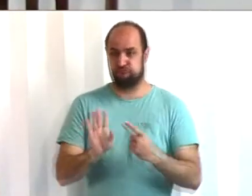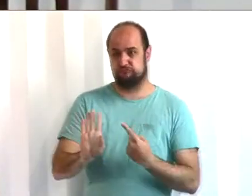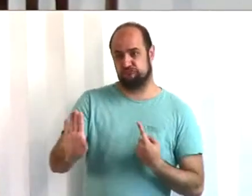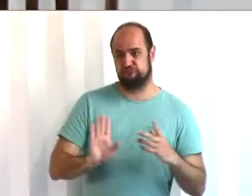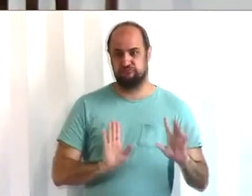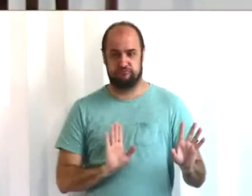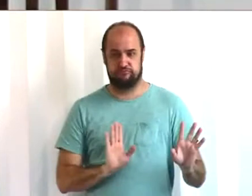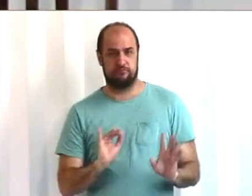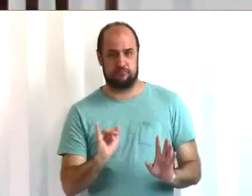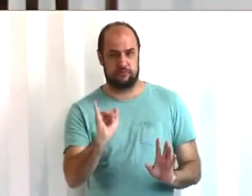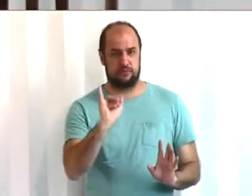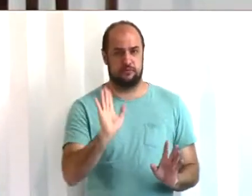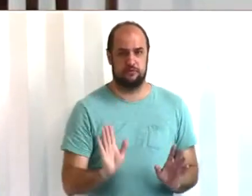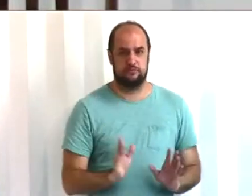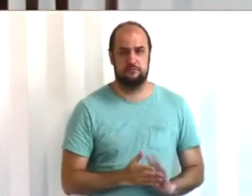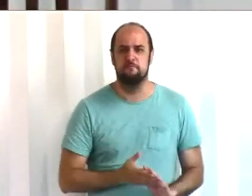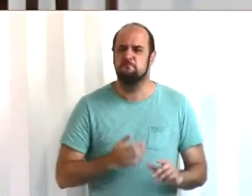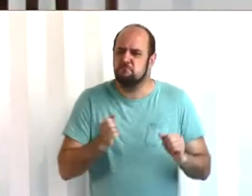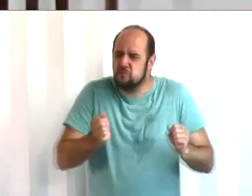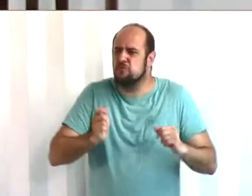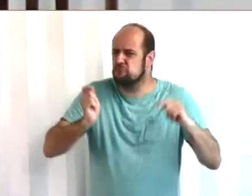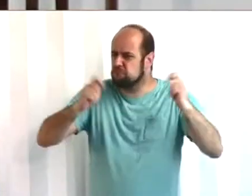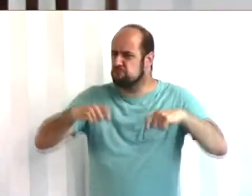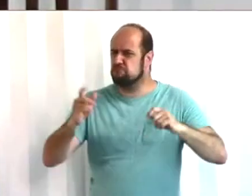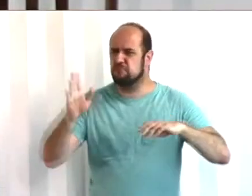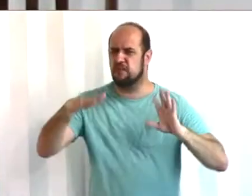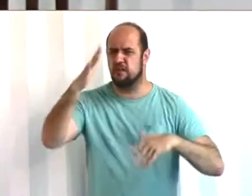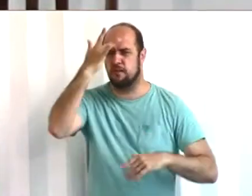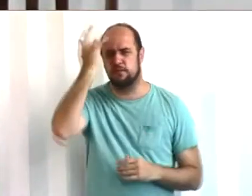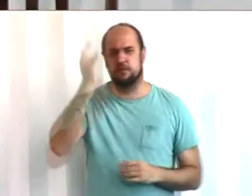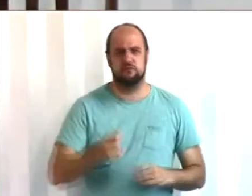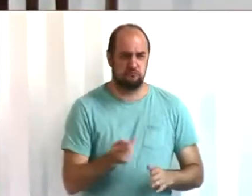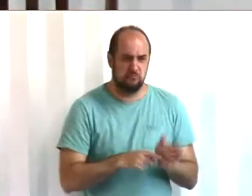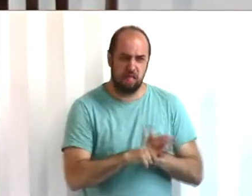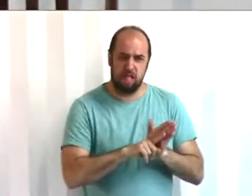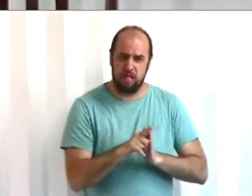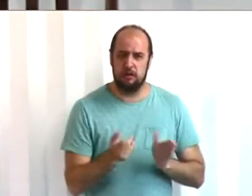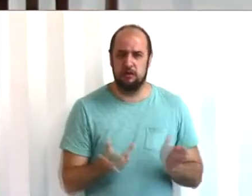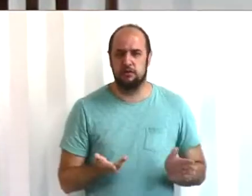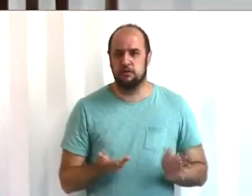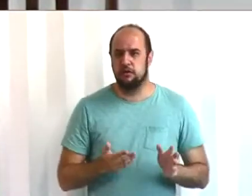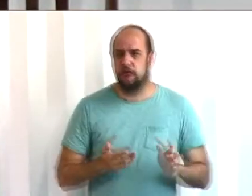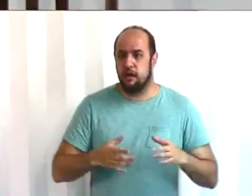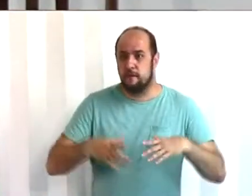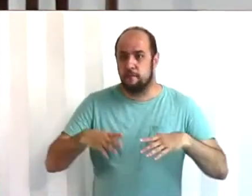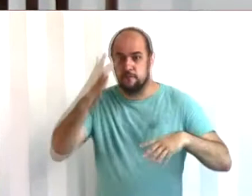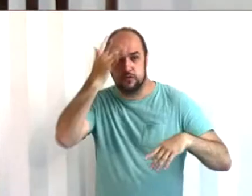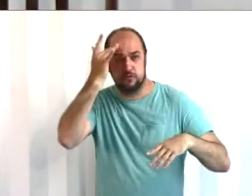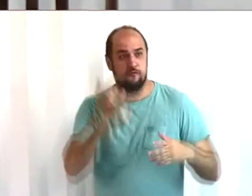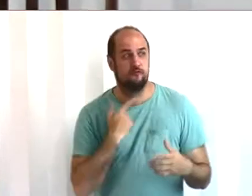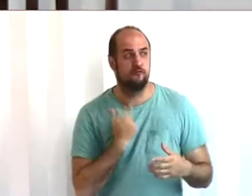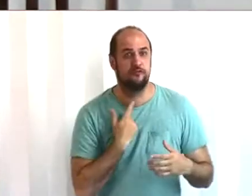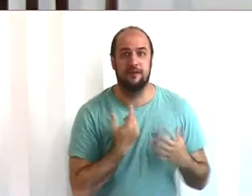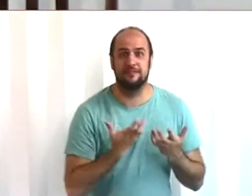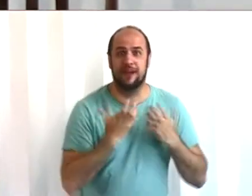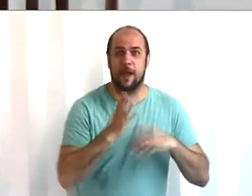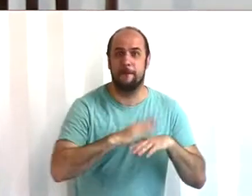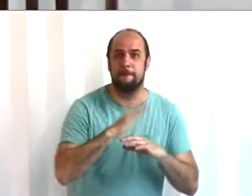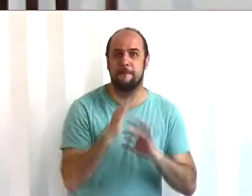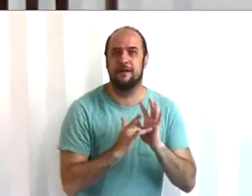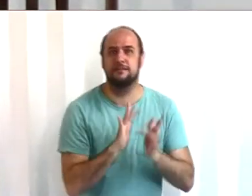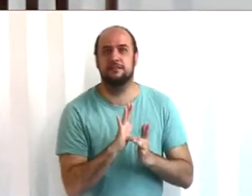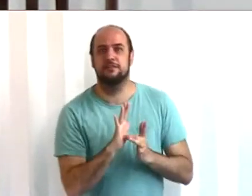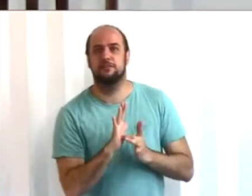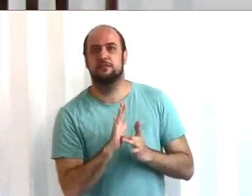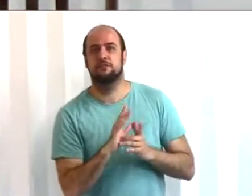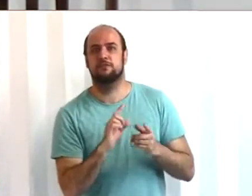dos assuntos buscados. Talvez haja quem tenha procurado, talvez a maioria tenha procurado saber mais de